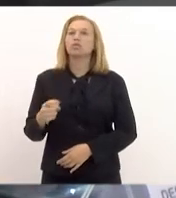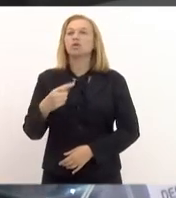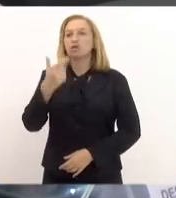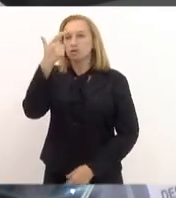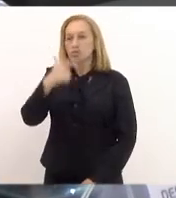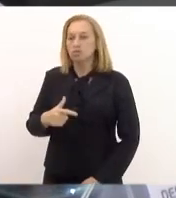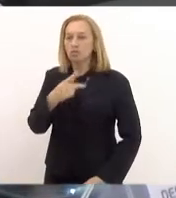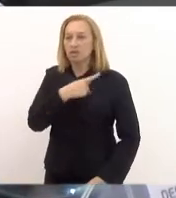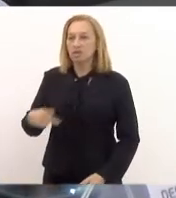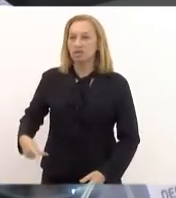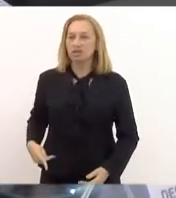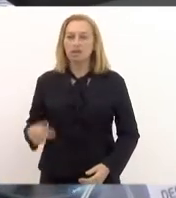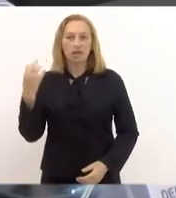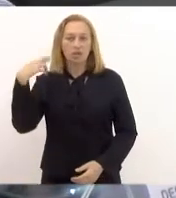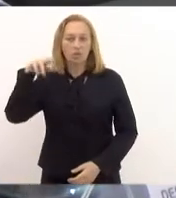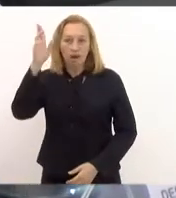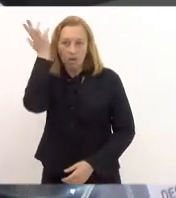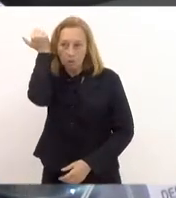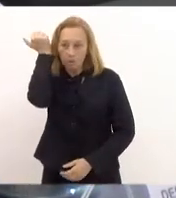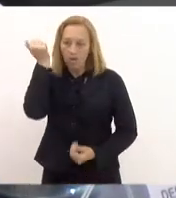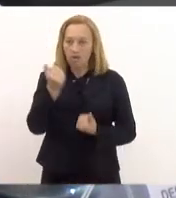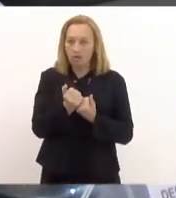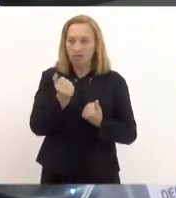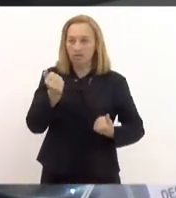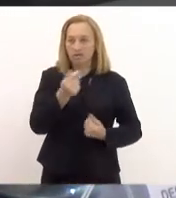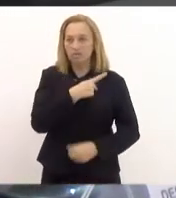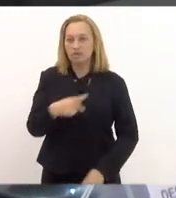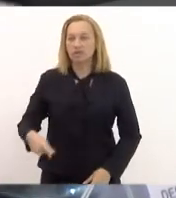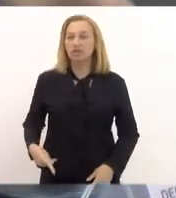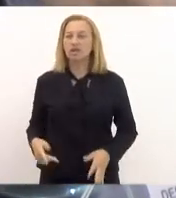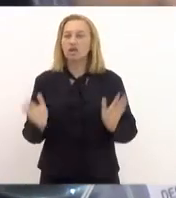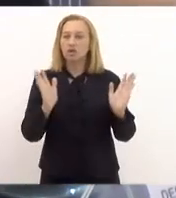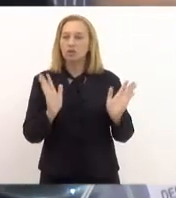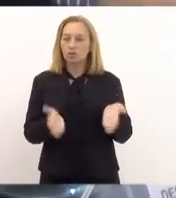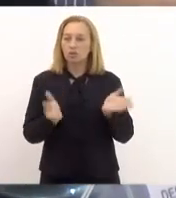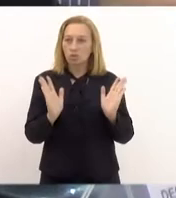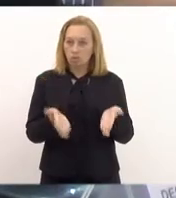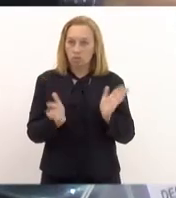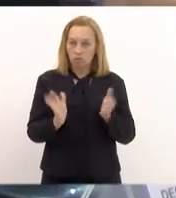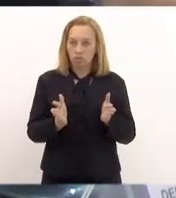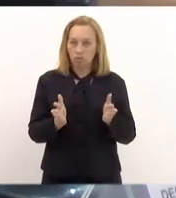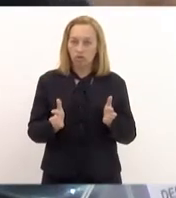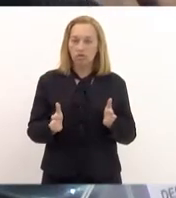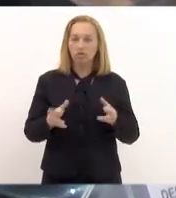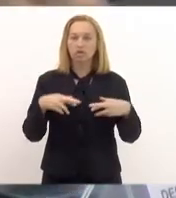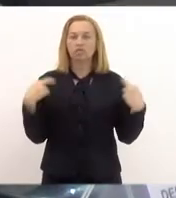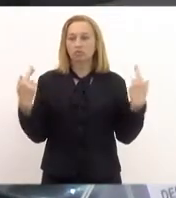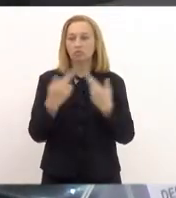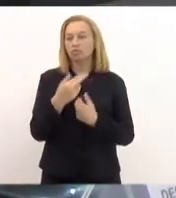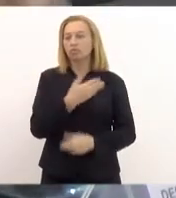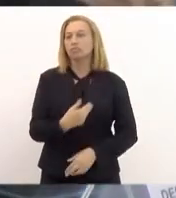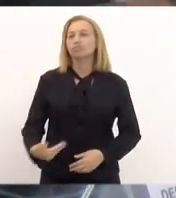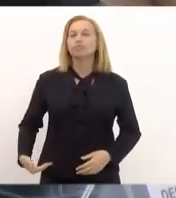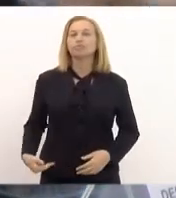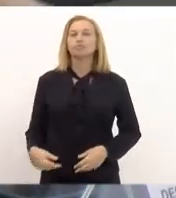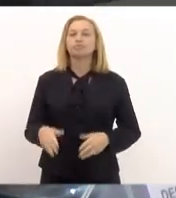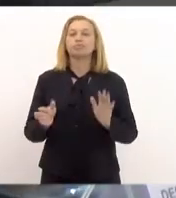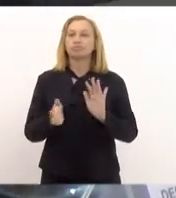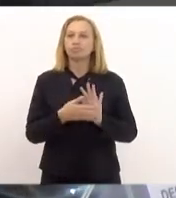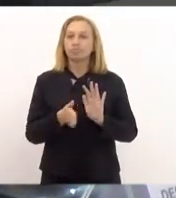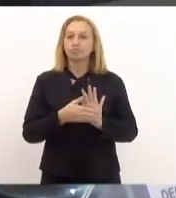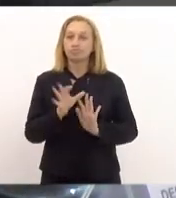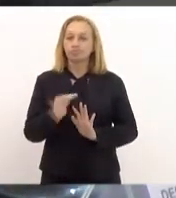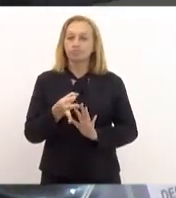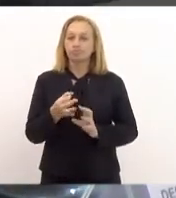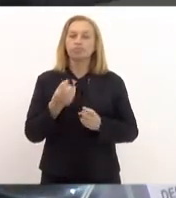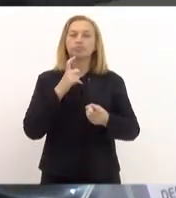membro efetivo da comissão. E hoje esta audiência pública tem um propósito específico, qual seja colocar